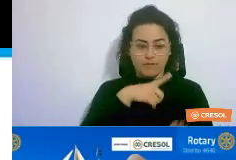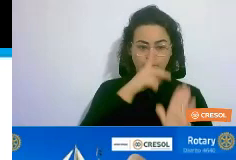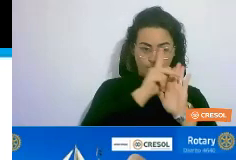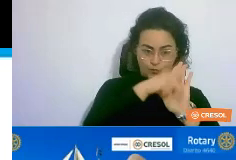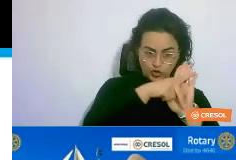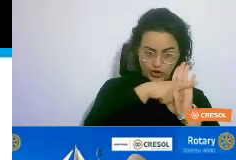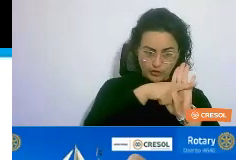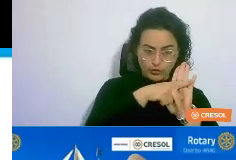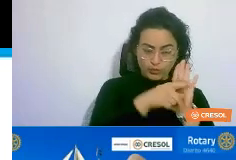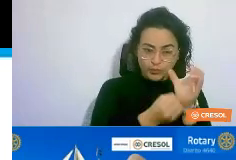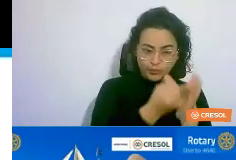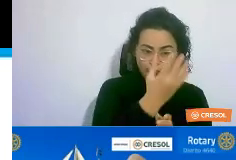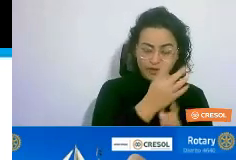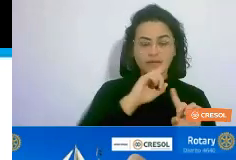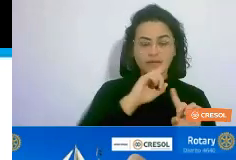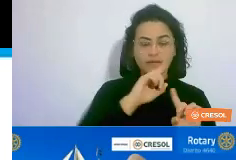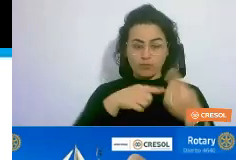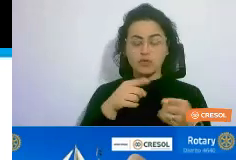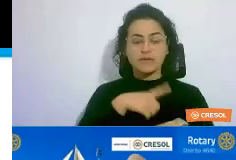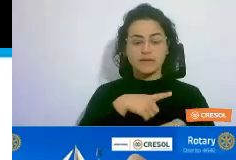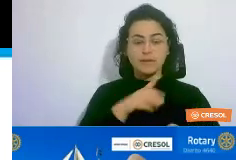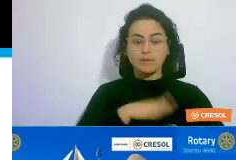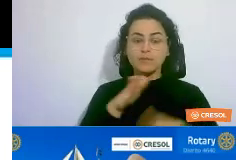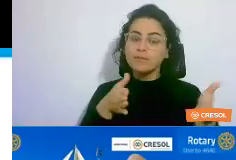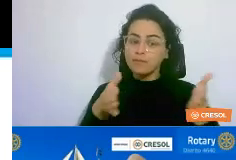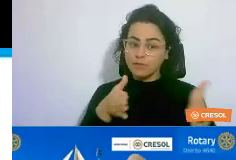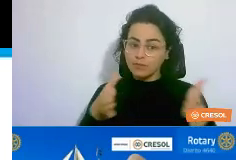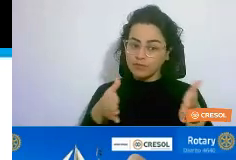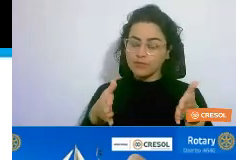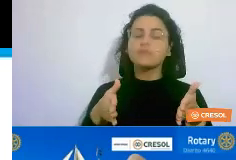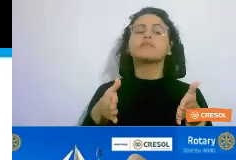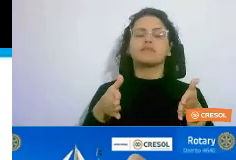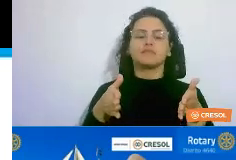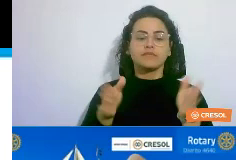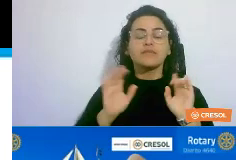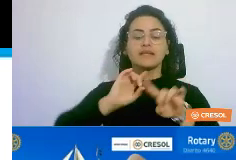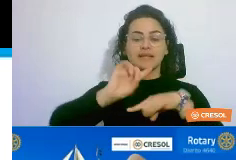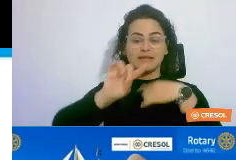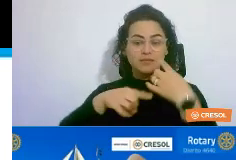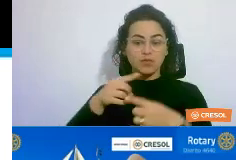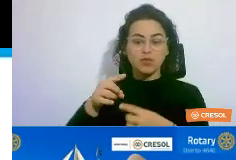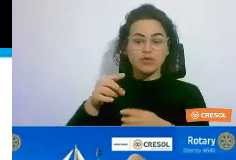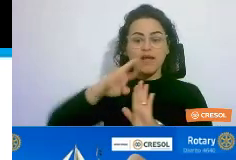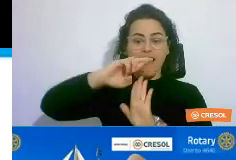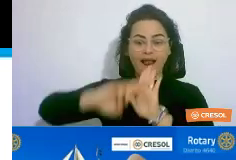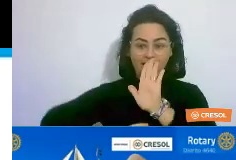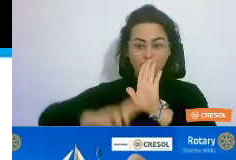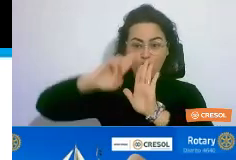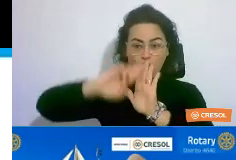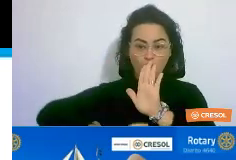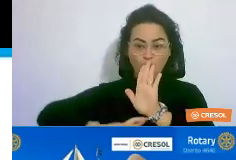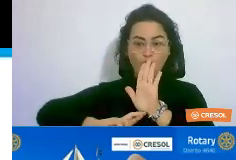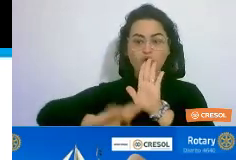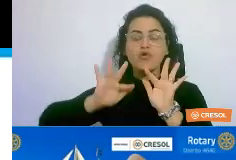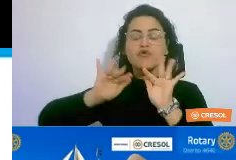é contemplado, você tem um prazo para fazer o projeto, e aí você tem que fazer um relatório final, que nós temos